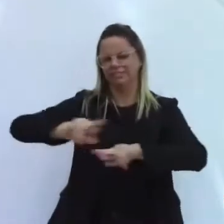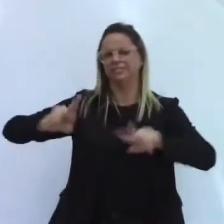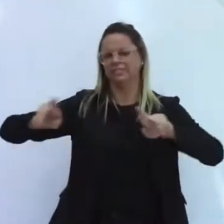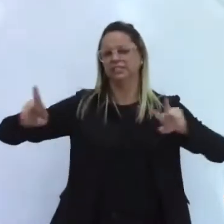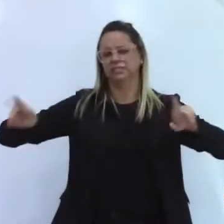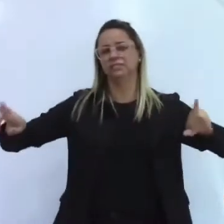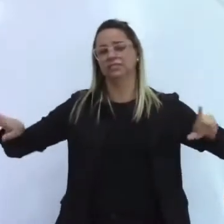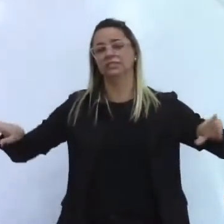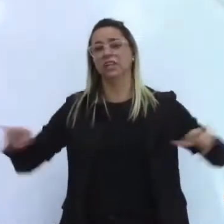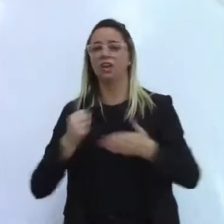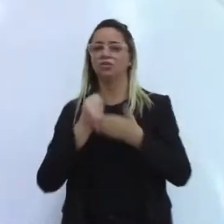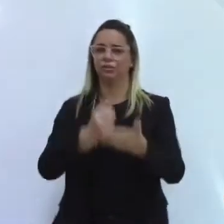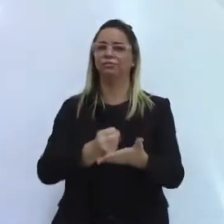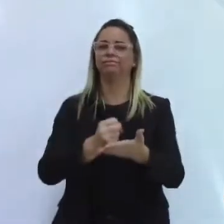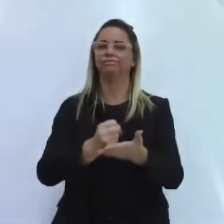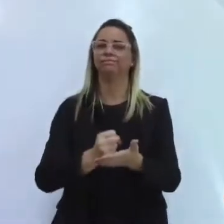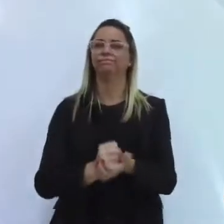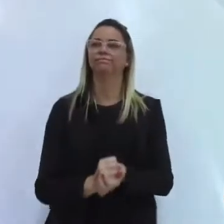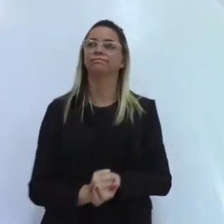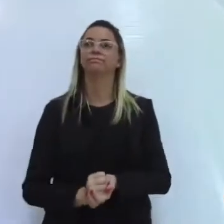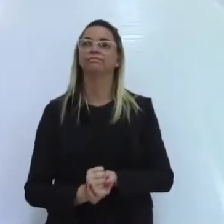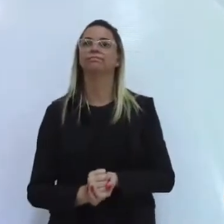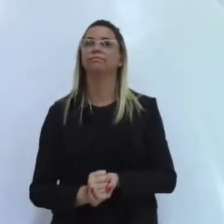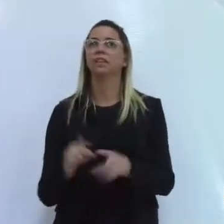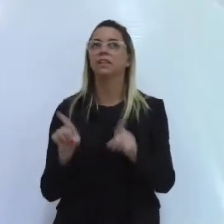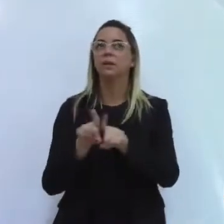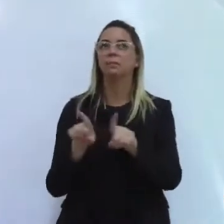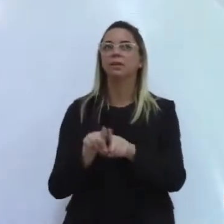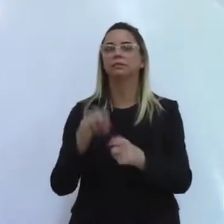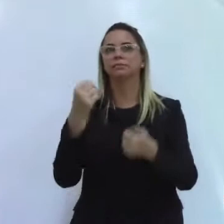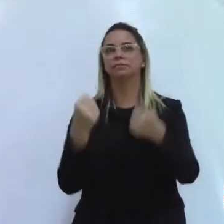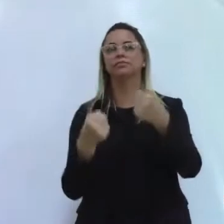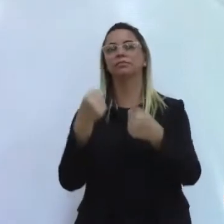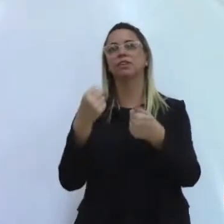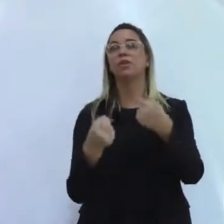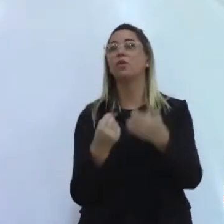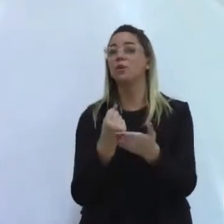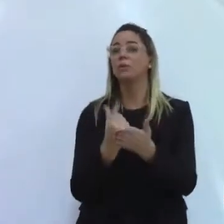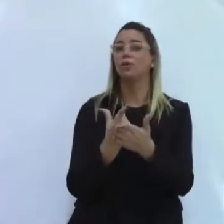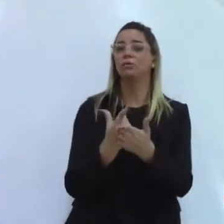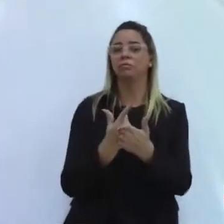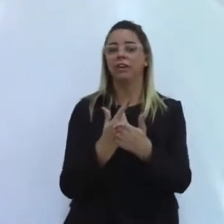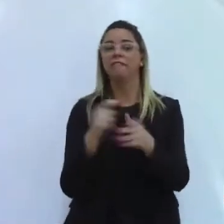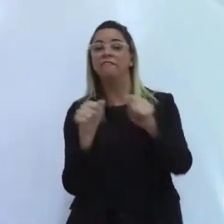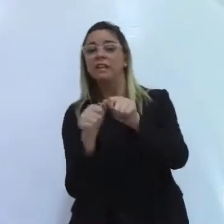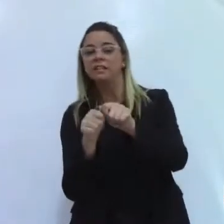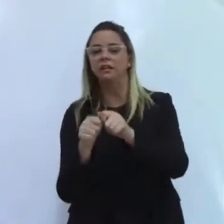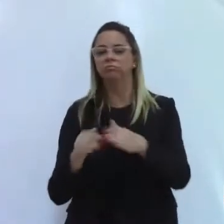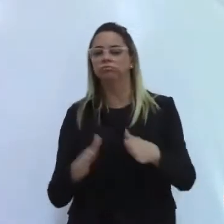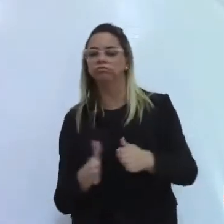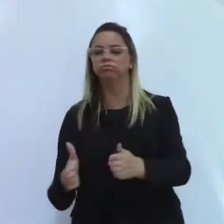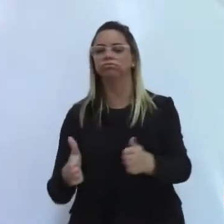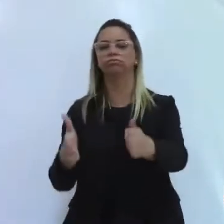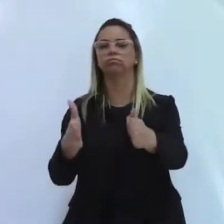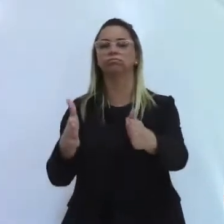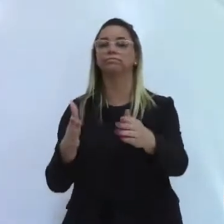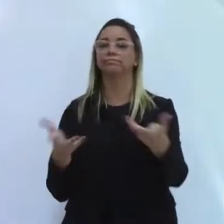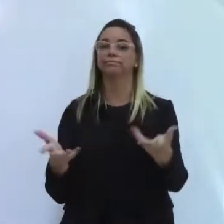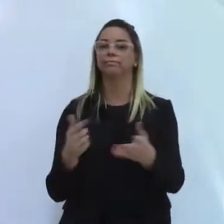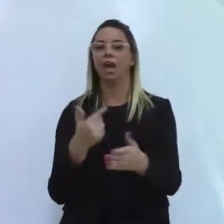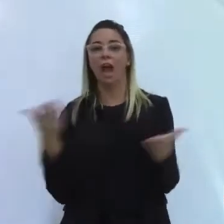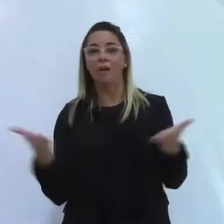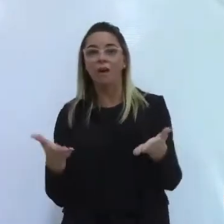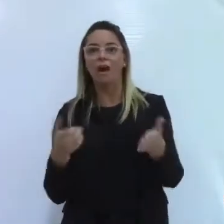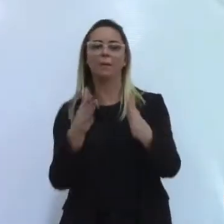e várias outras coisas. Comprou até uma máquina Patrol para fazer estrada. E eu vou começar a pedir a Zé